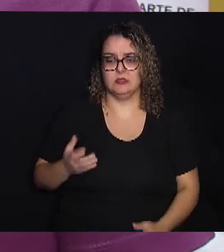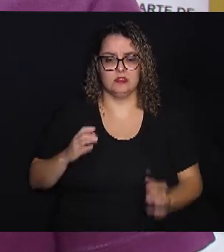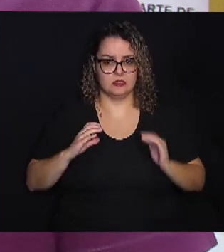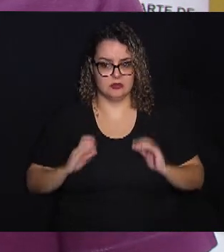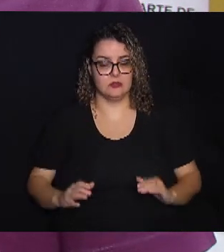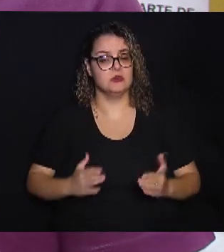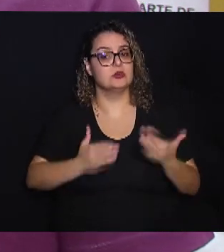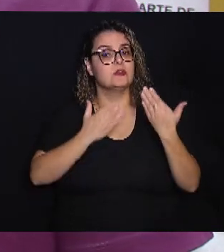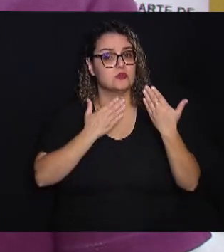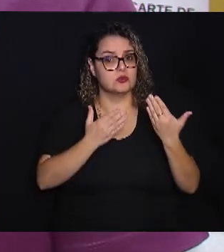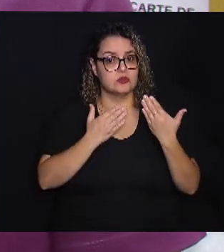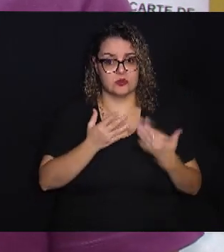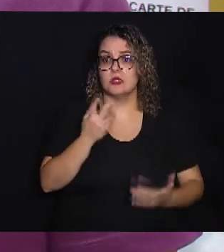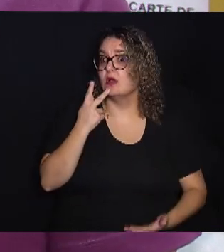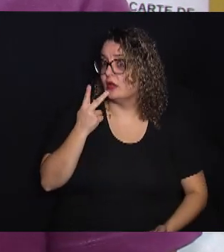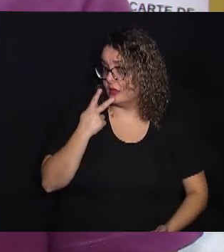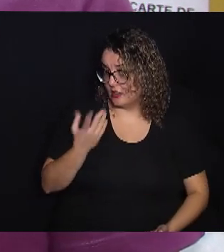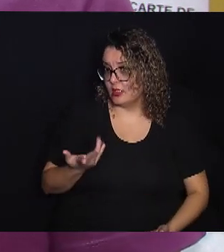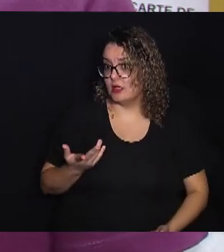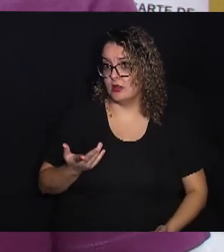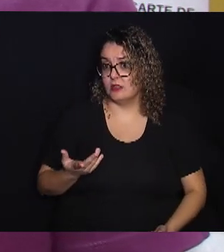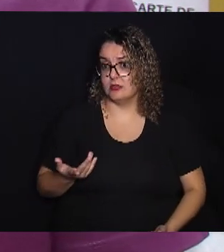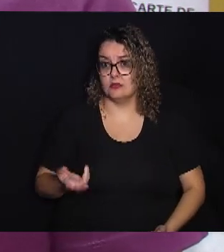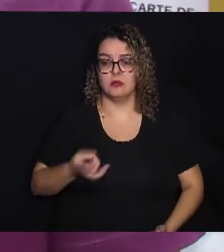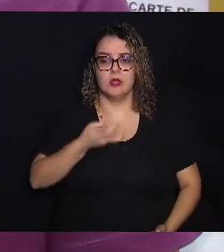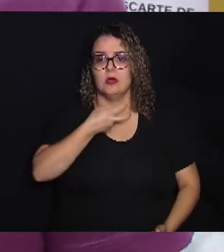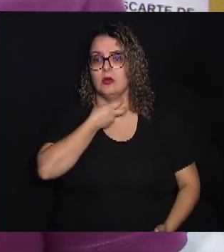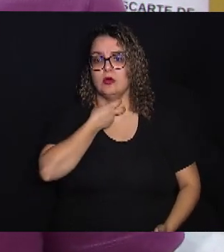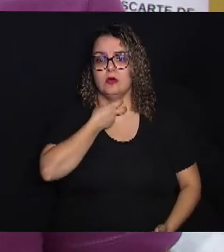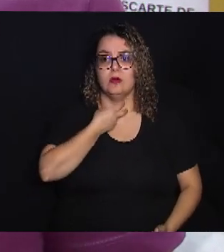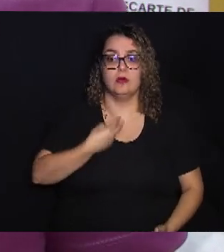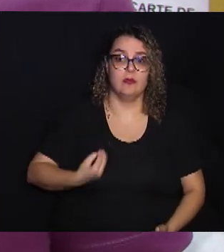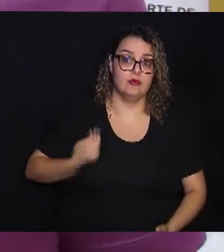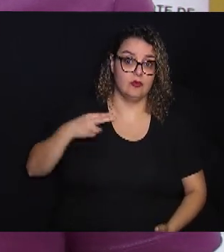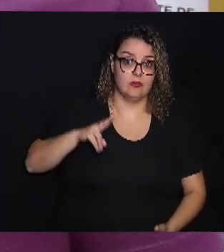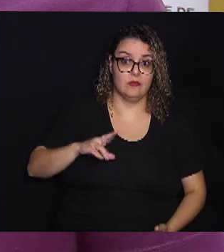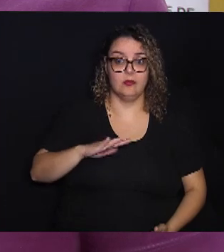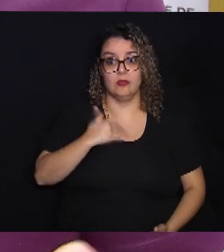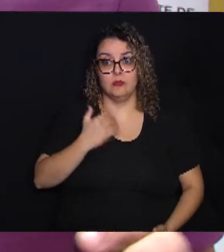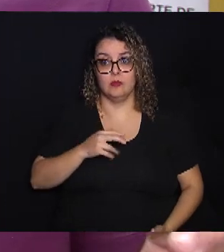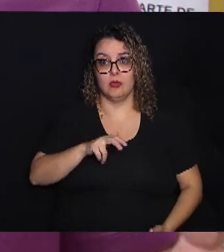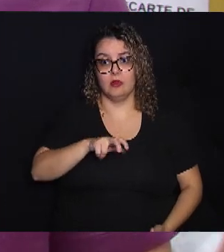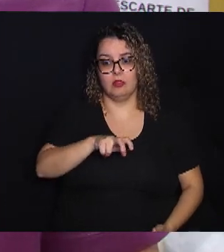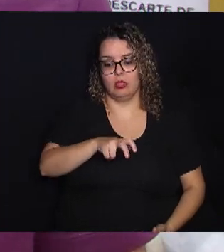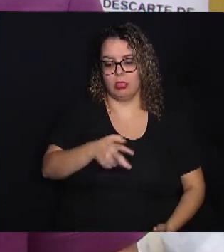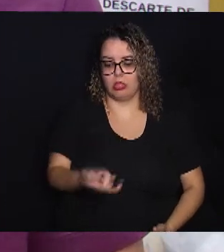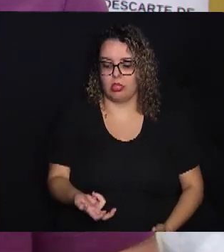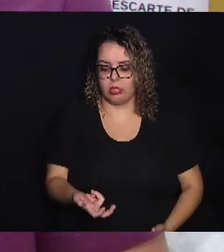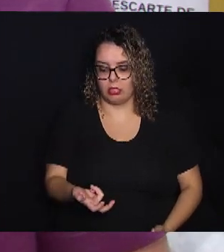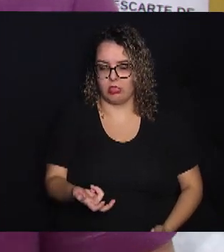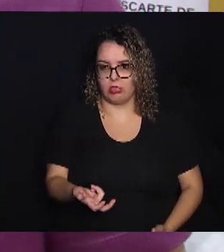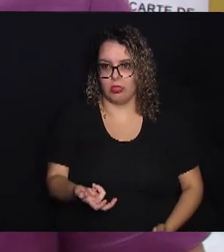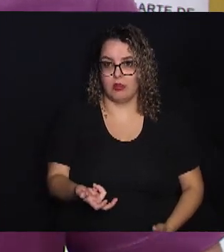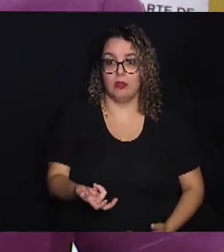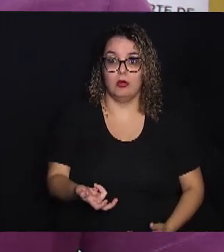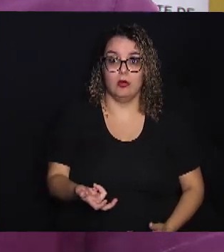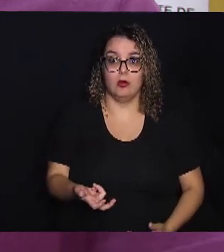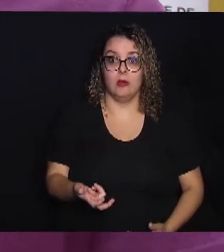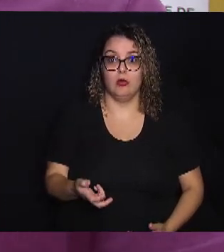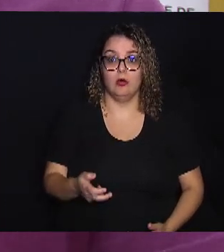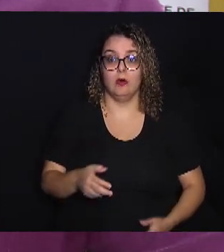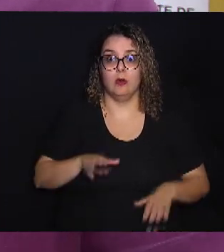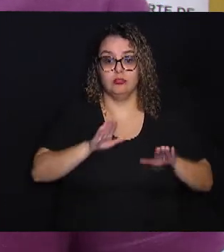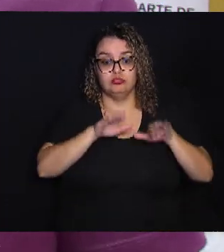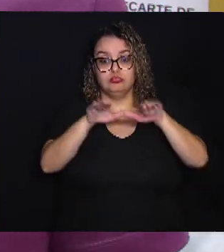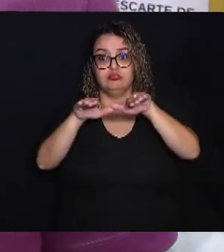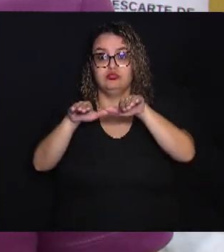morcego, você vê que o morcego ele está com um comportamento suspeito, que a gente fala, morcego, seja ele, se ele estiver vivo ou morto, ele estiver